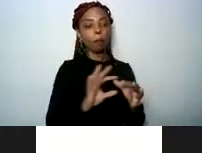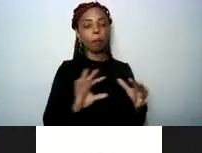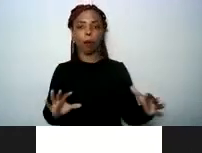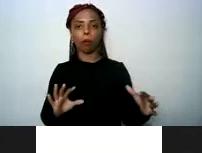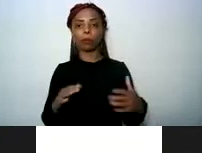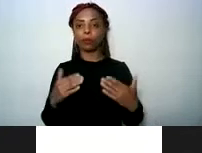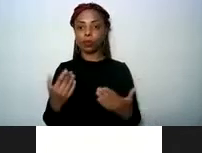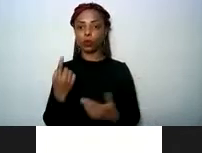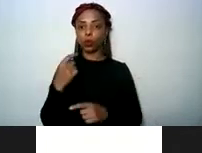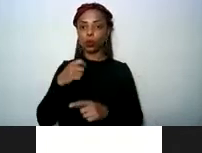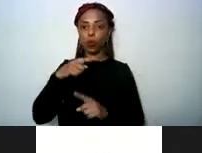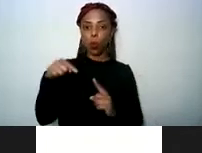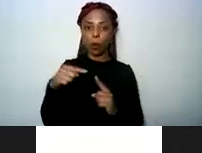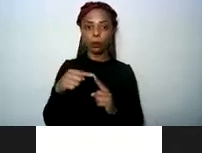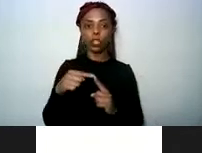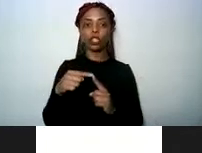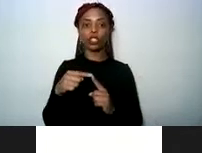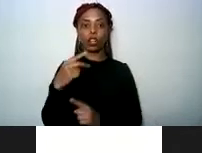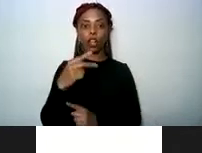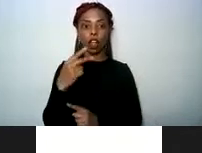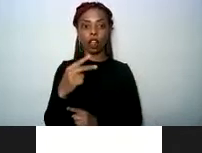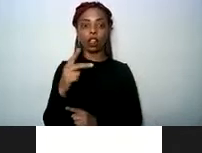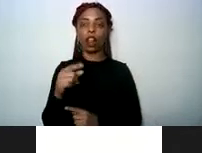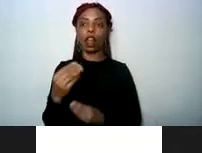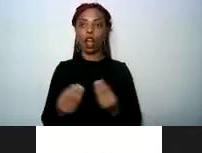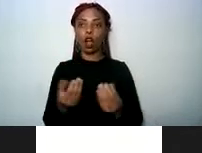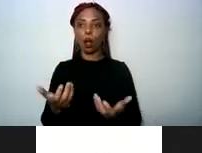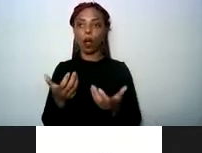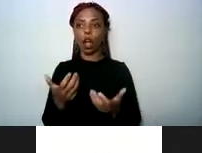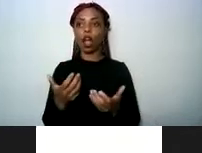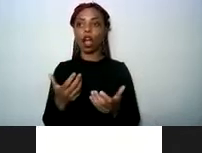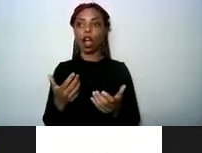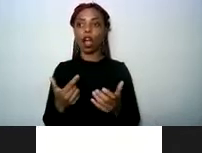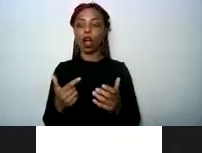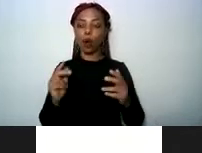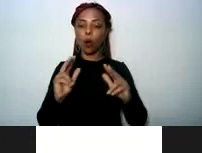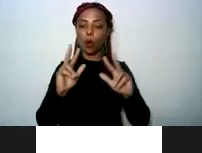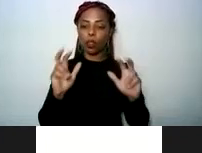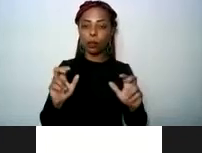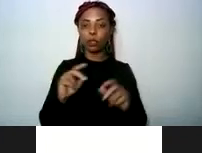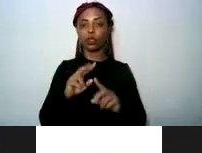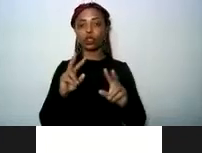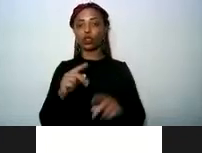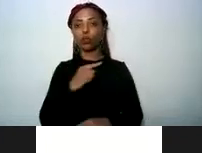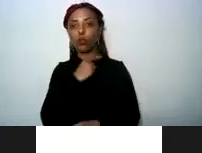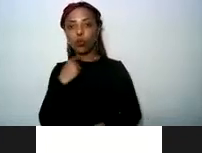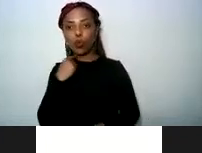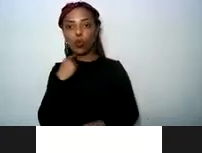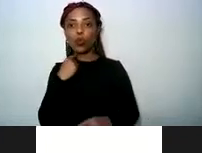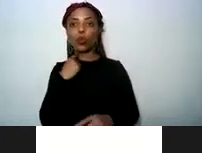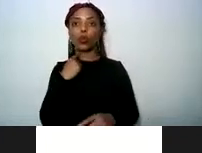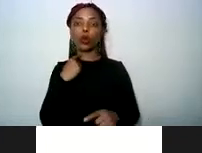principais do trabalho era de restabelecer o tema da morte nessa oleografia de trazer aqui para vocês um pouco dessa